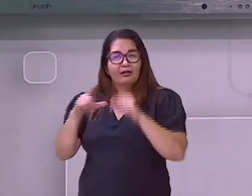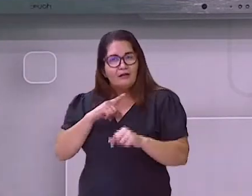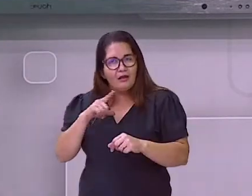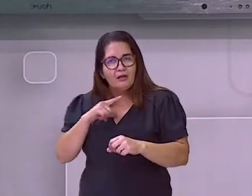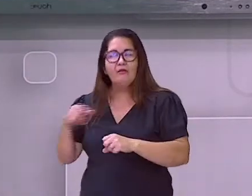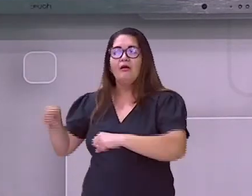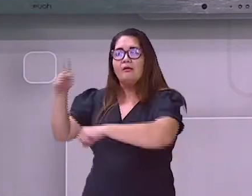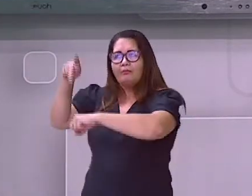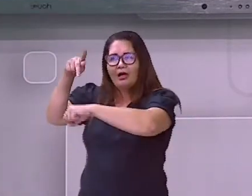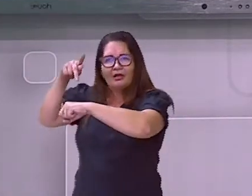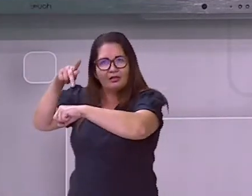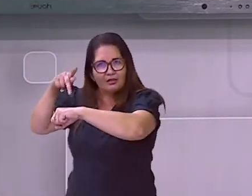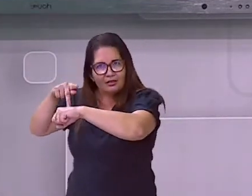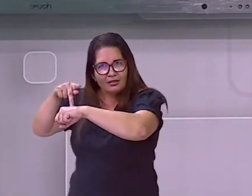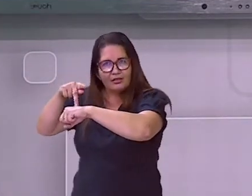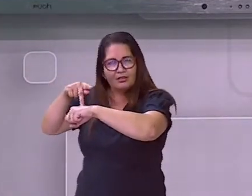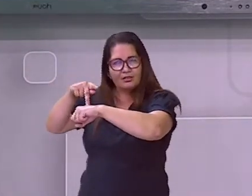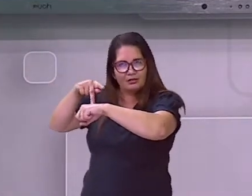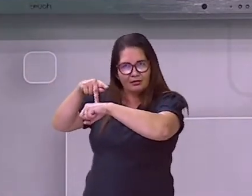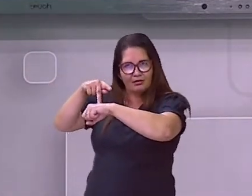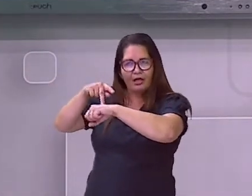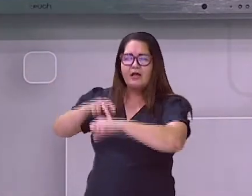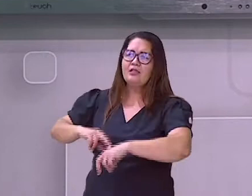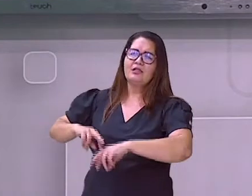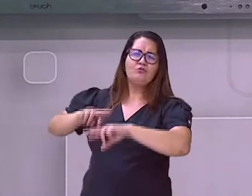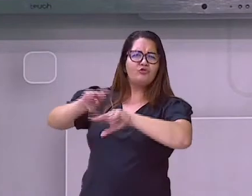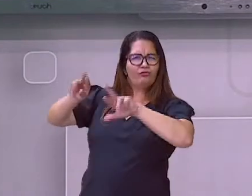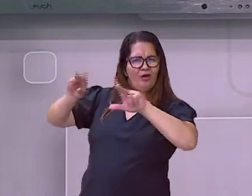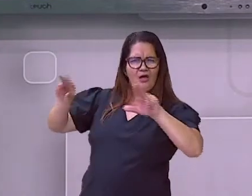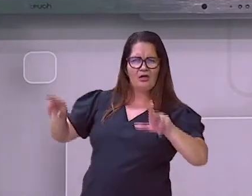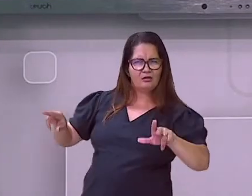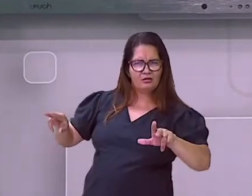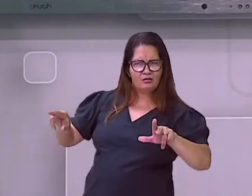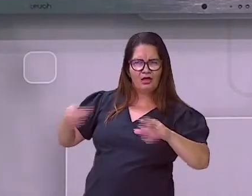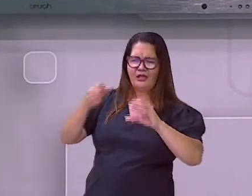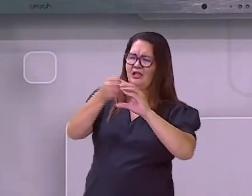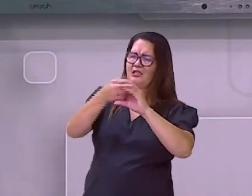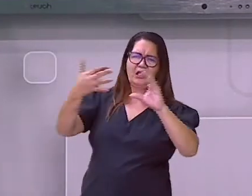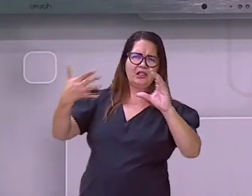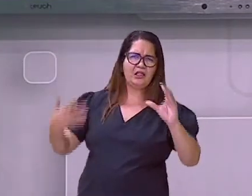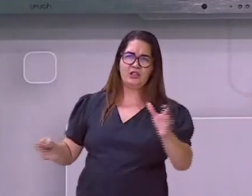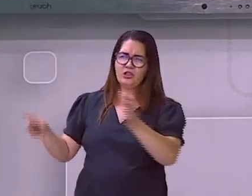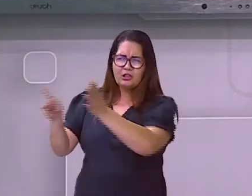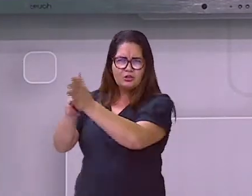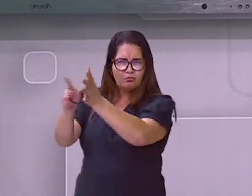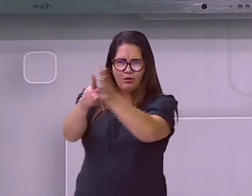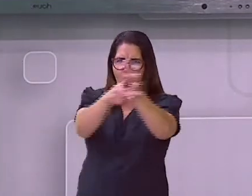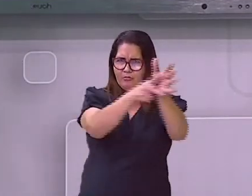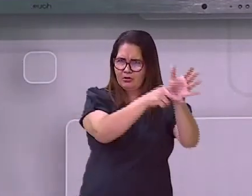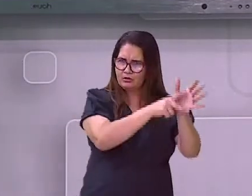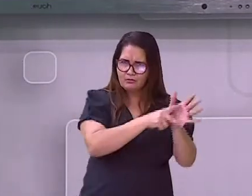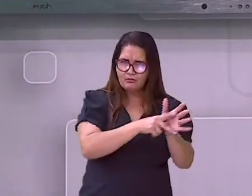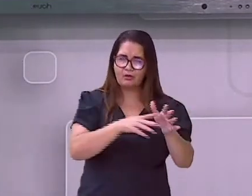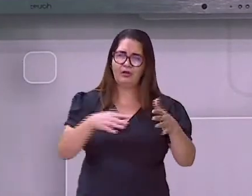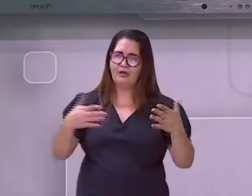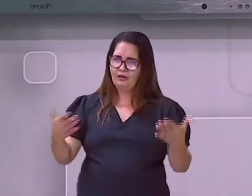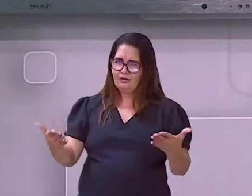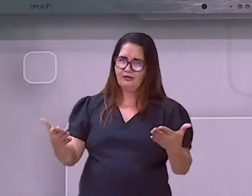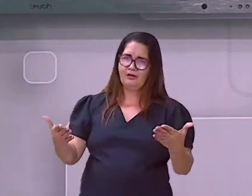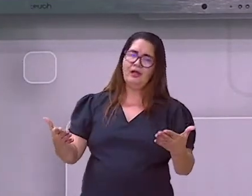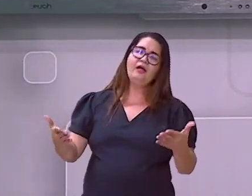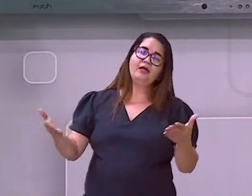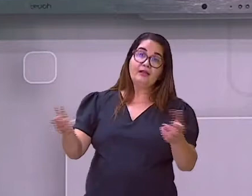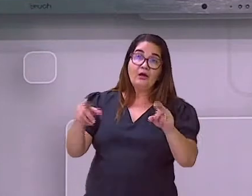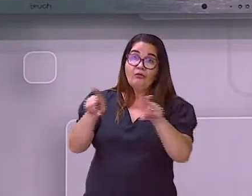Mas não é impossível administrar bem. É para isso que existe a